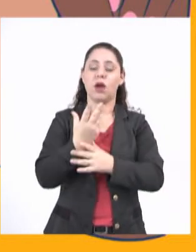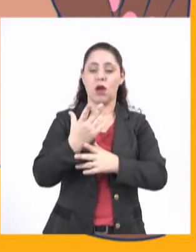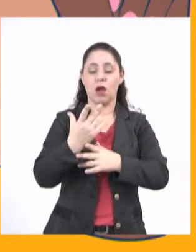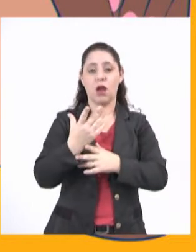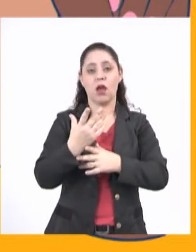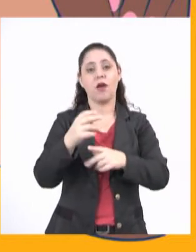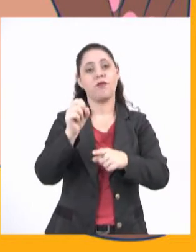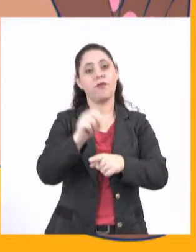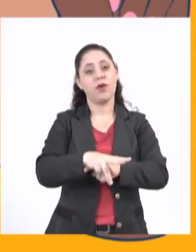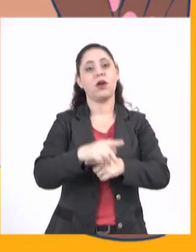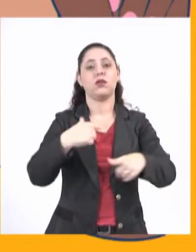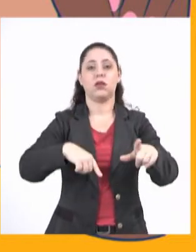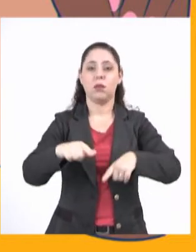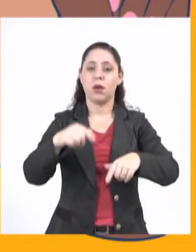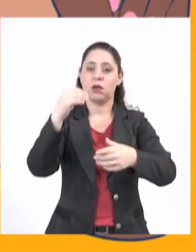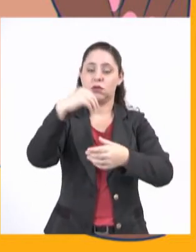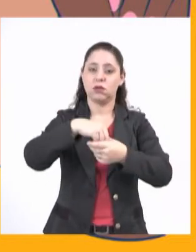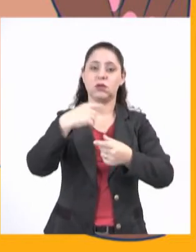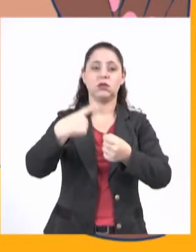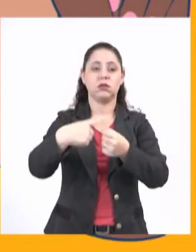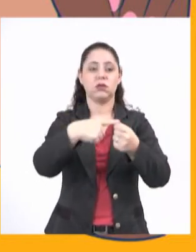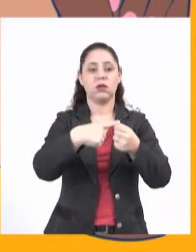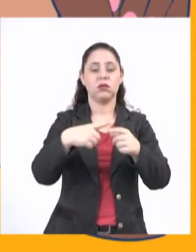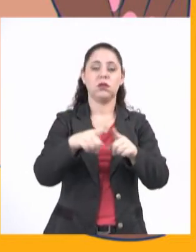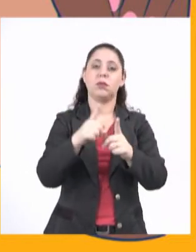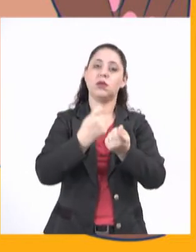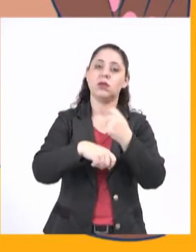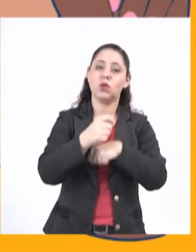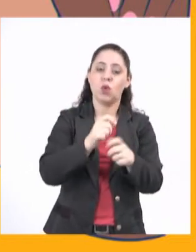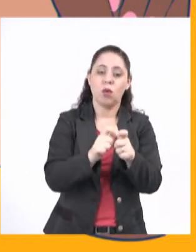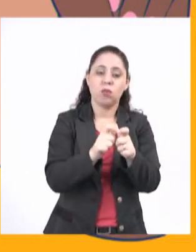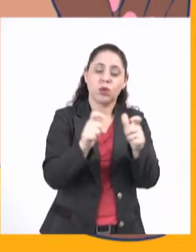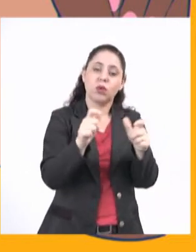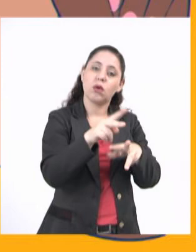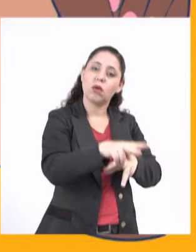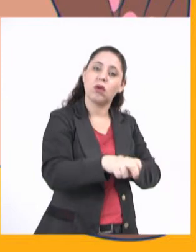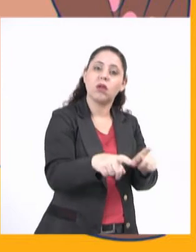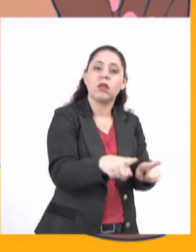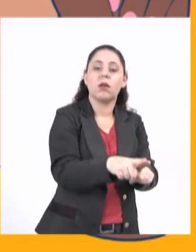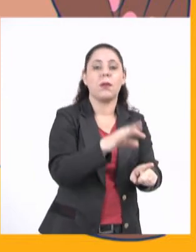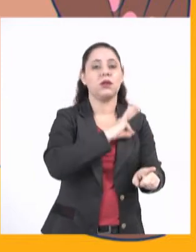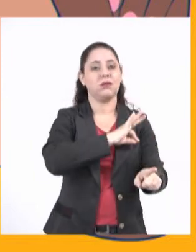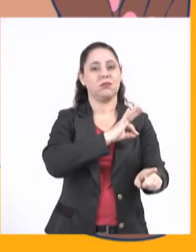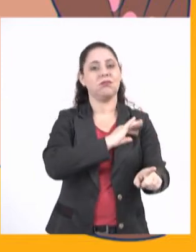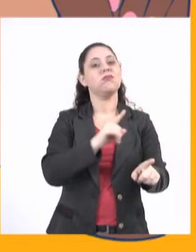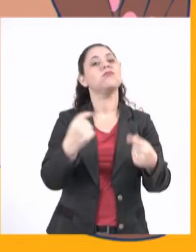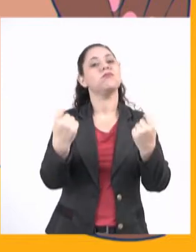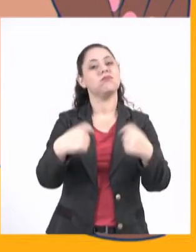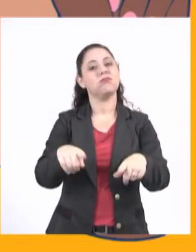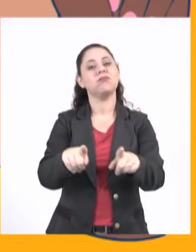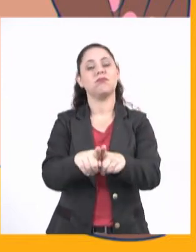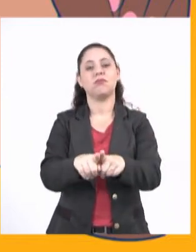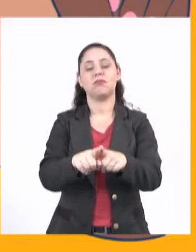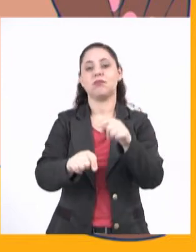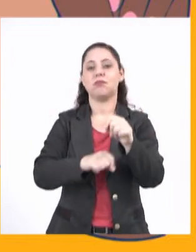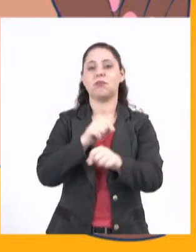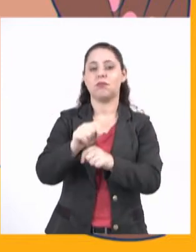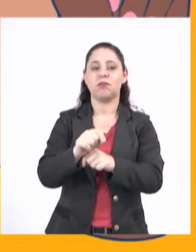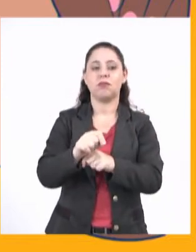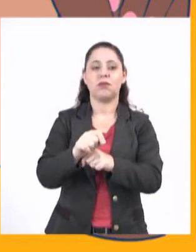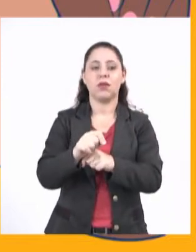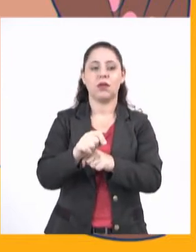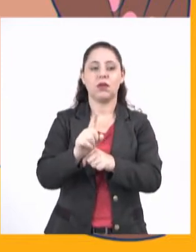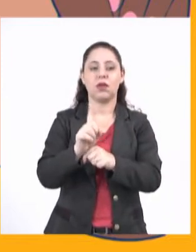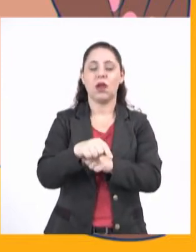desse programa, né, na cidade, fomento na economia do pequeno agricultor. E a gente também precisa que isso vire espaços aí